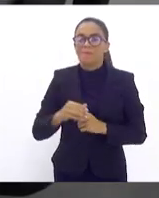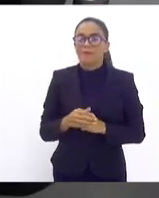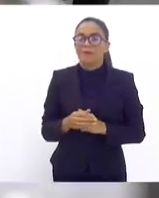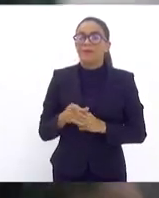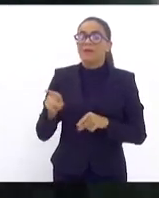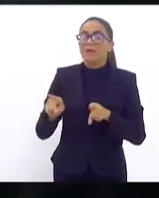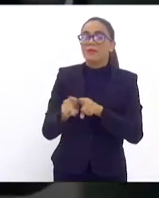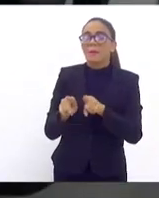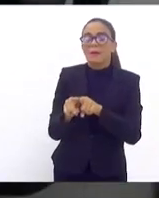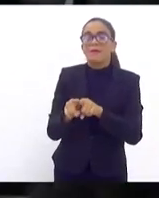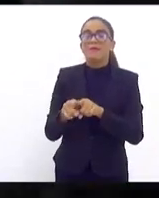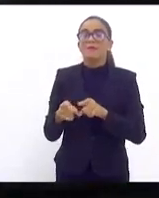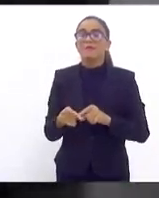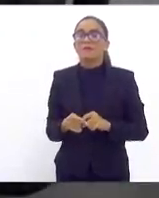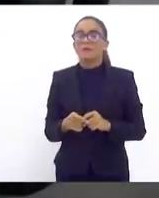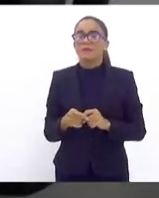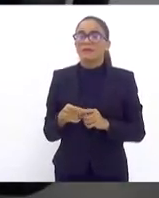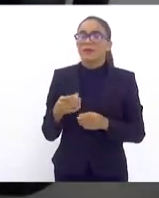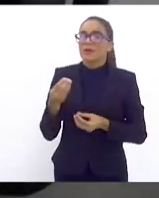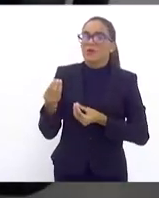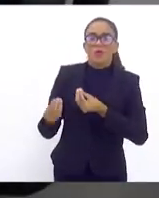considerar como, né,